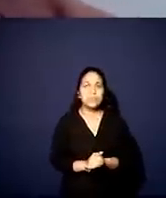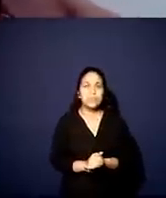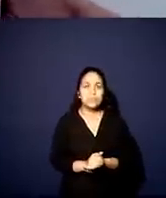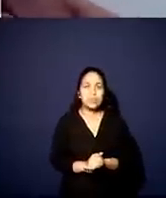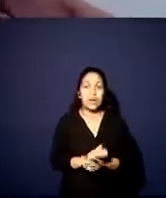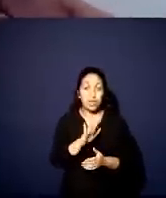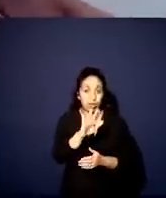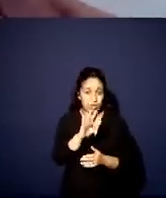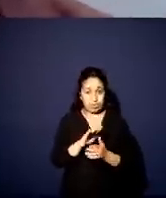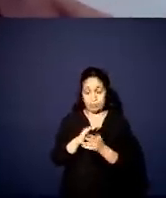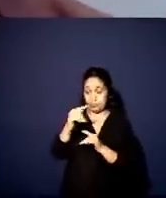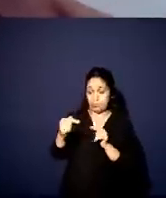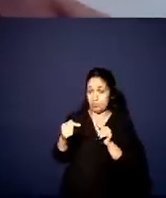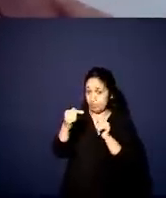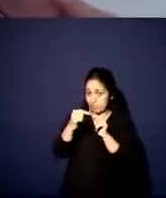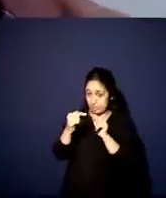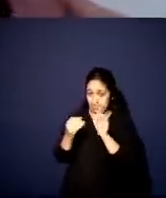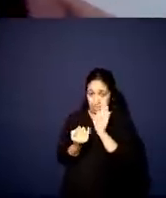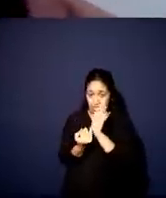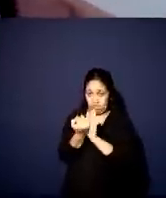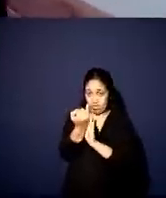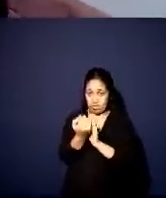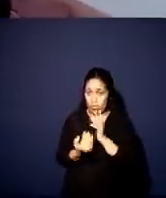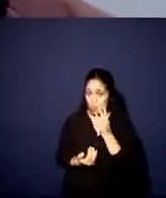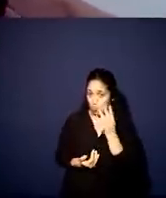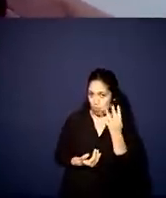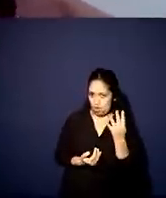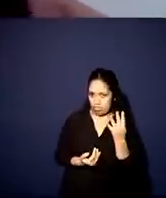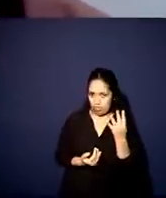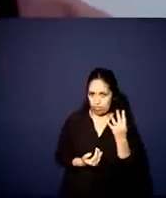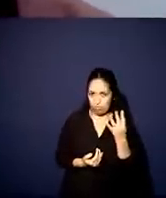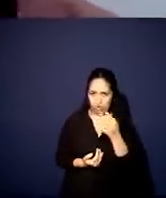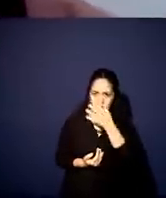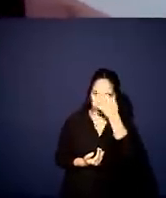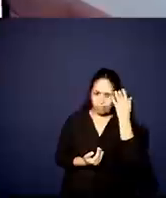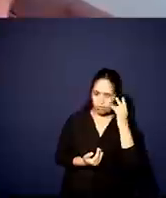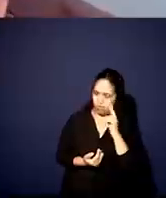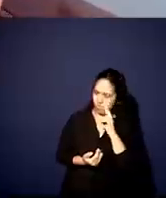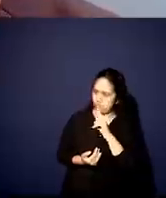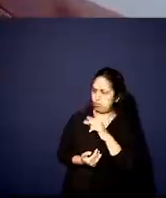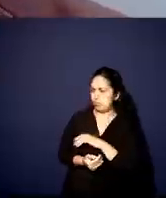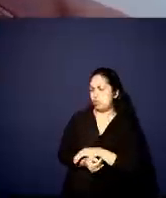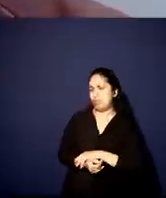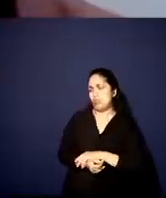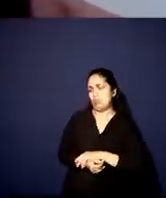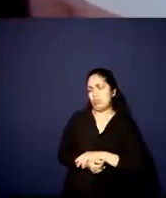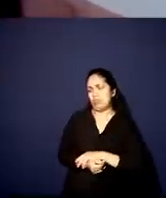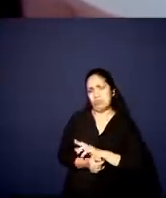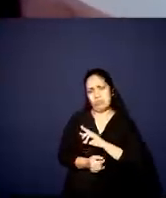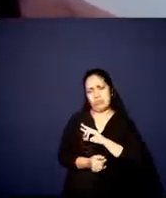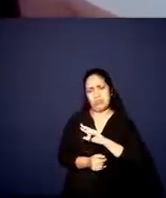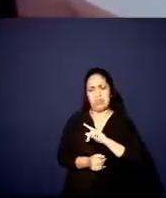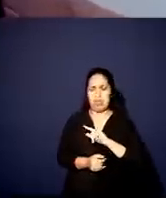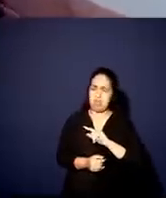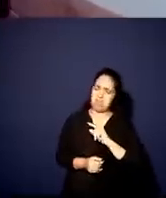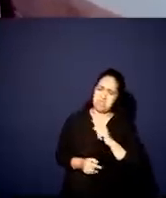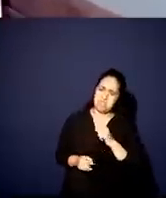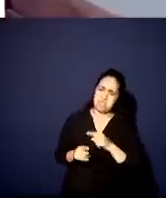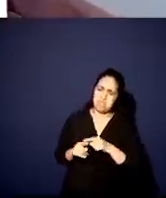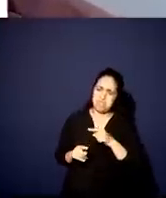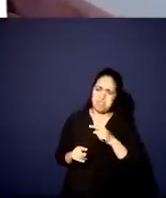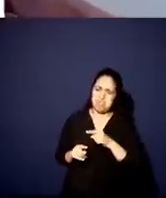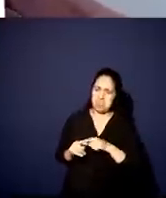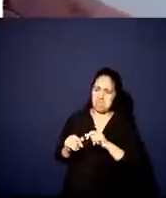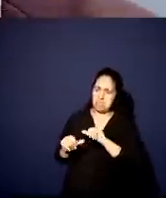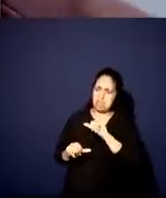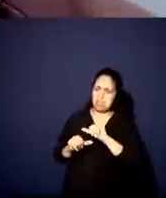se a meta de inflação for 4, os agentes vão olhar de maneira diferente? Porque a gente